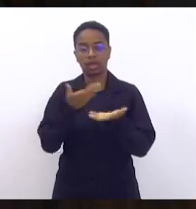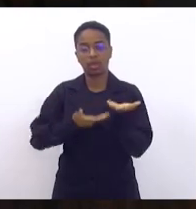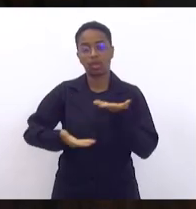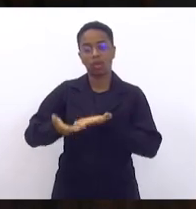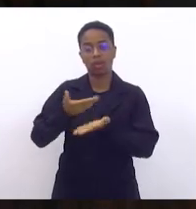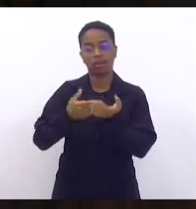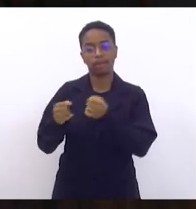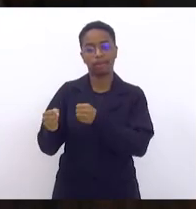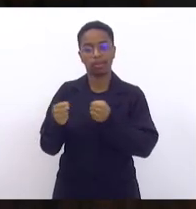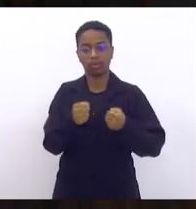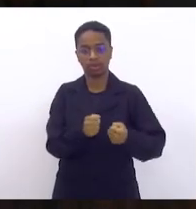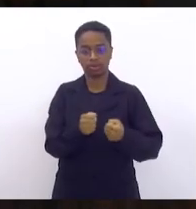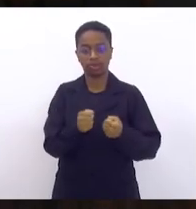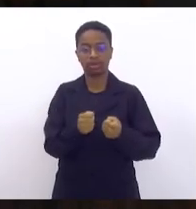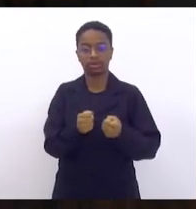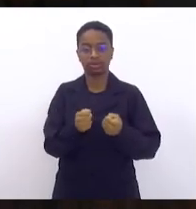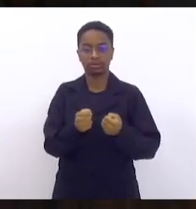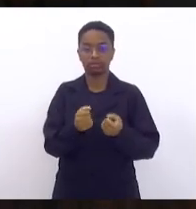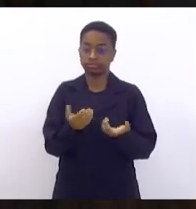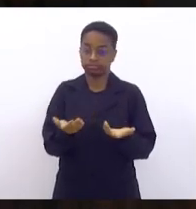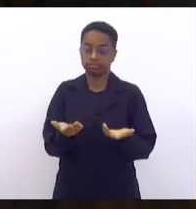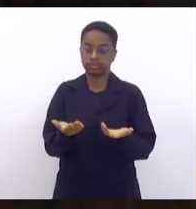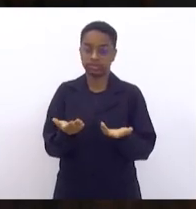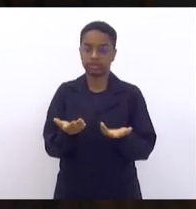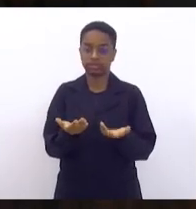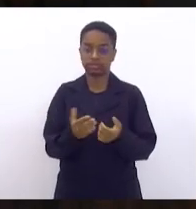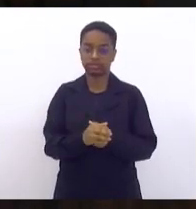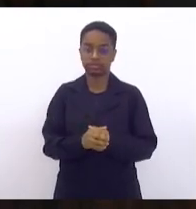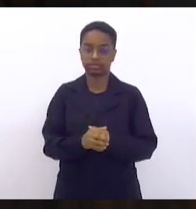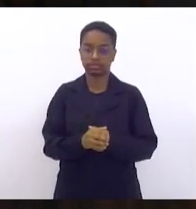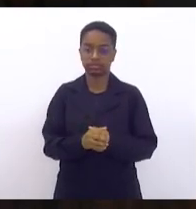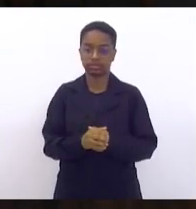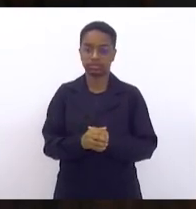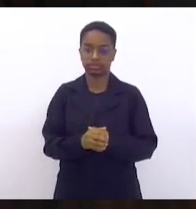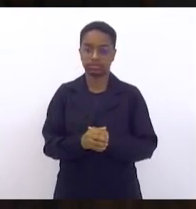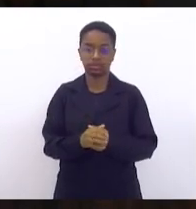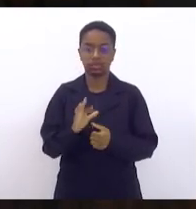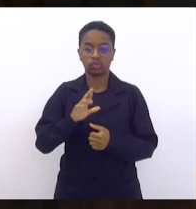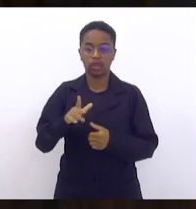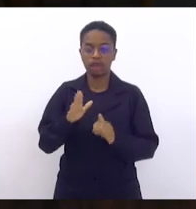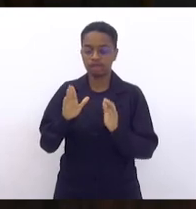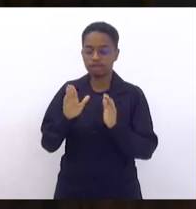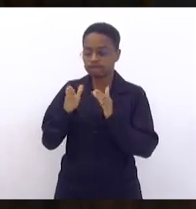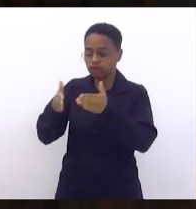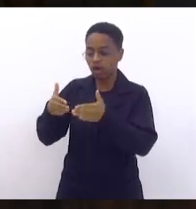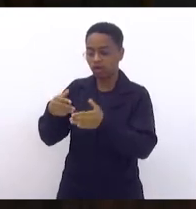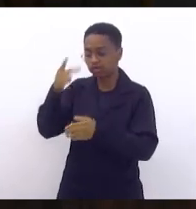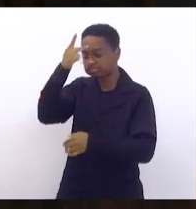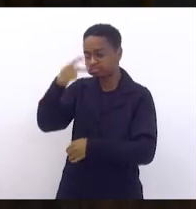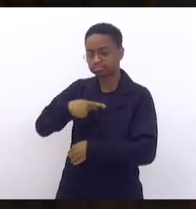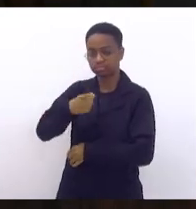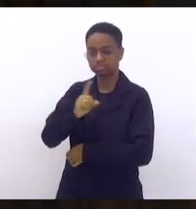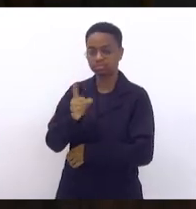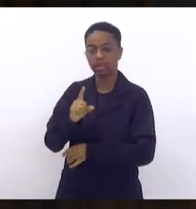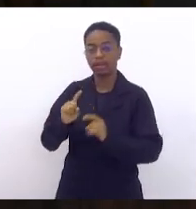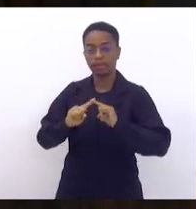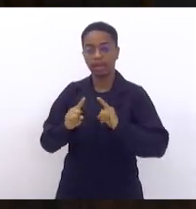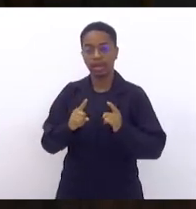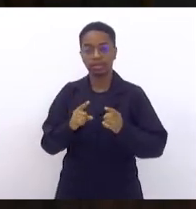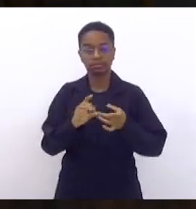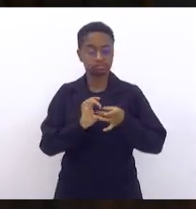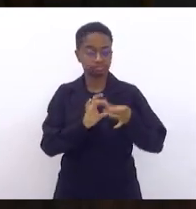poder dividir esse poder né não centralizar em si e deixando para